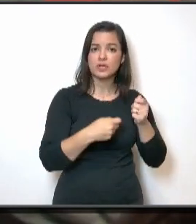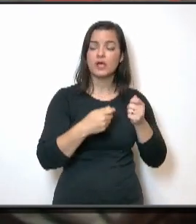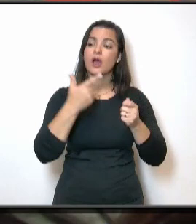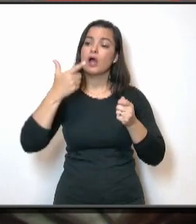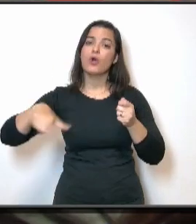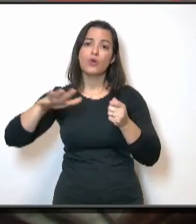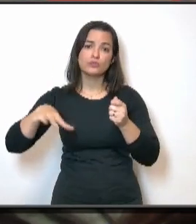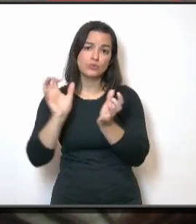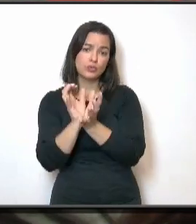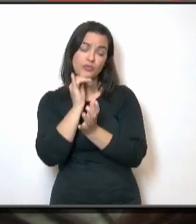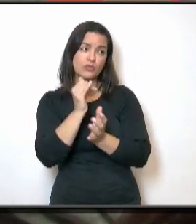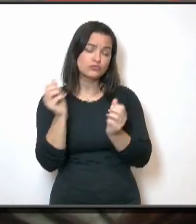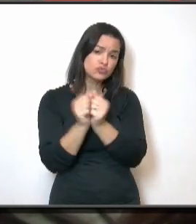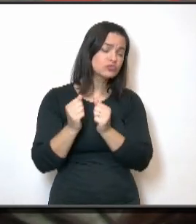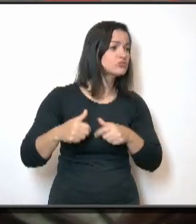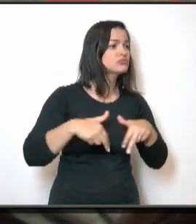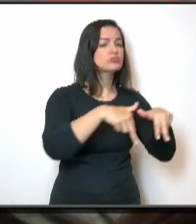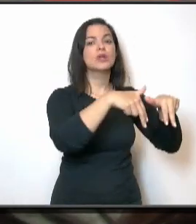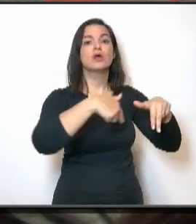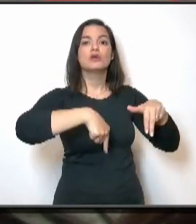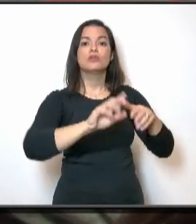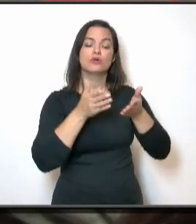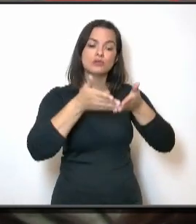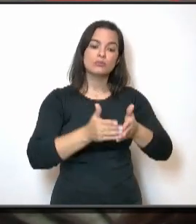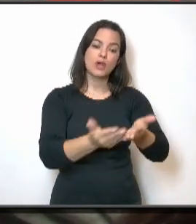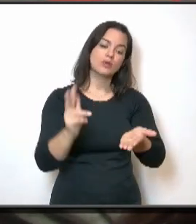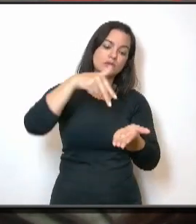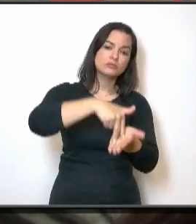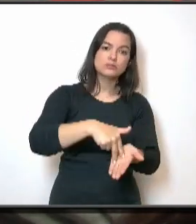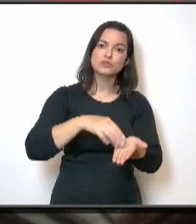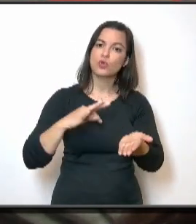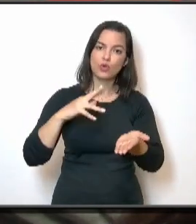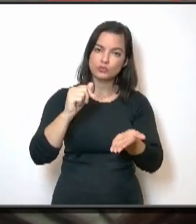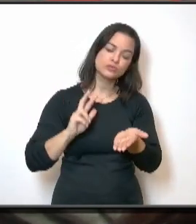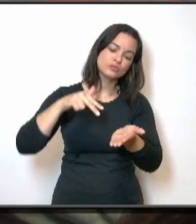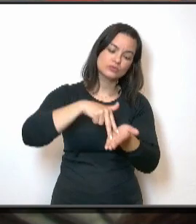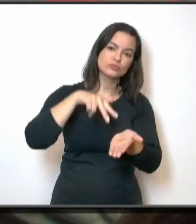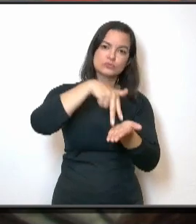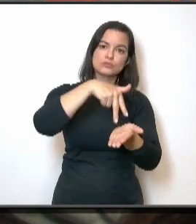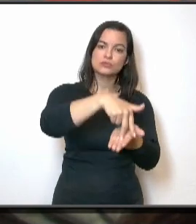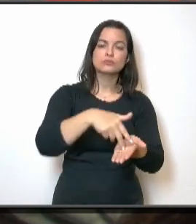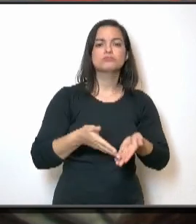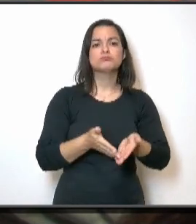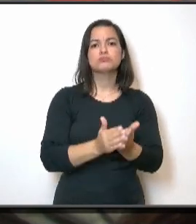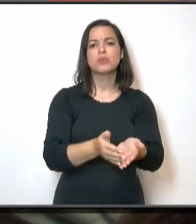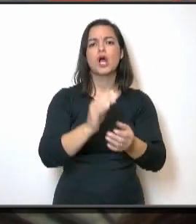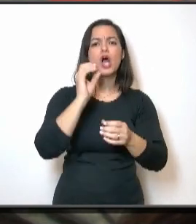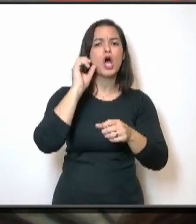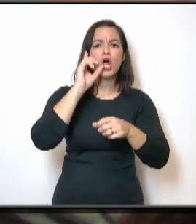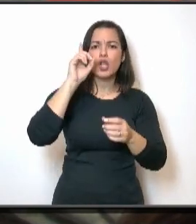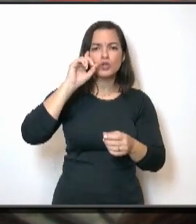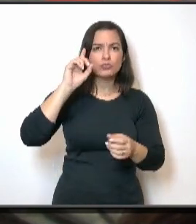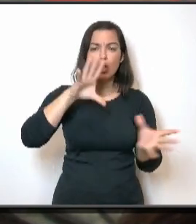vamos contigo. Saíram e entraram no barco, e naquela noite nada apanharam. Mas, ao clarear da madrugada, estava